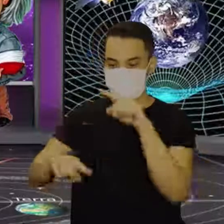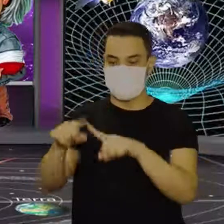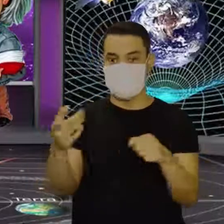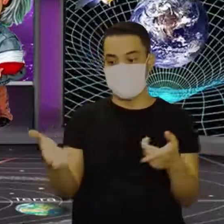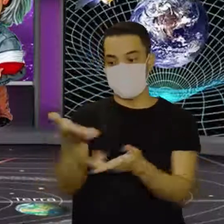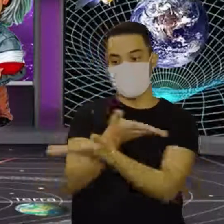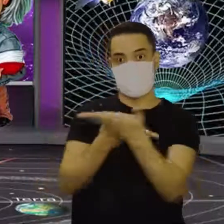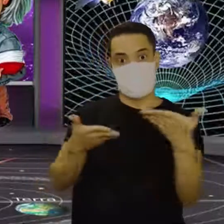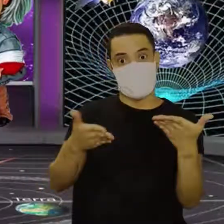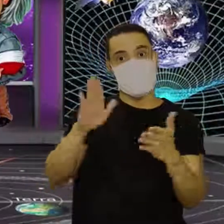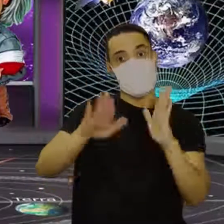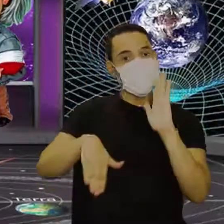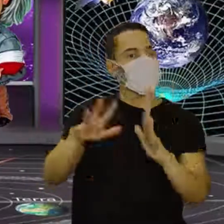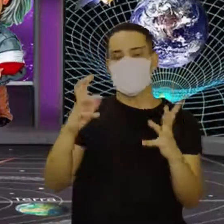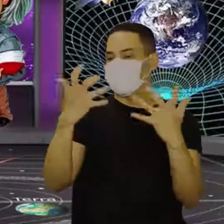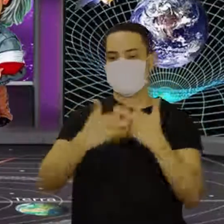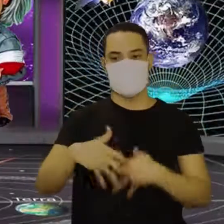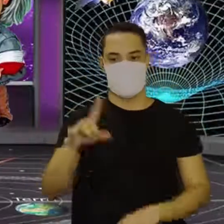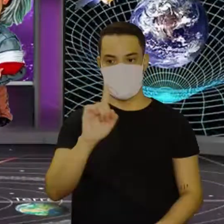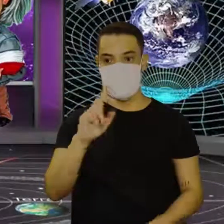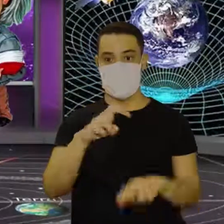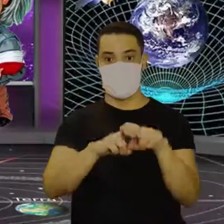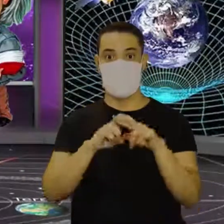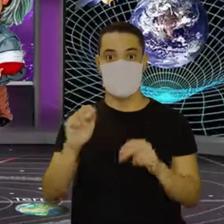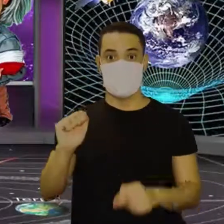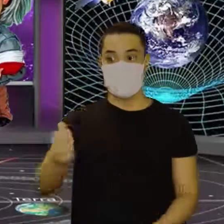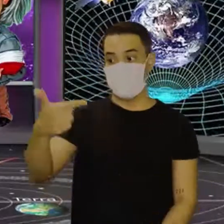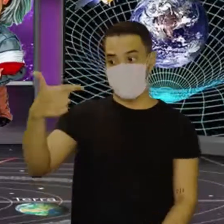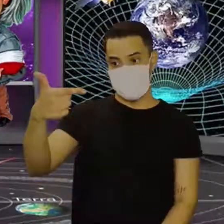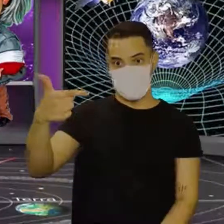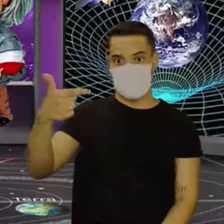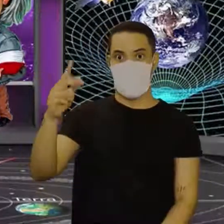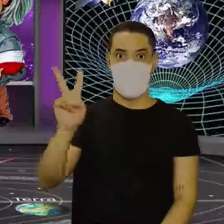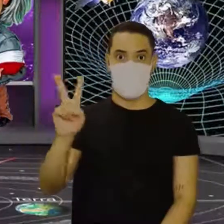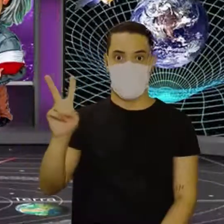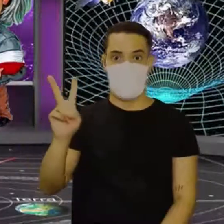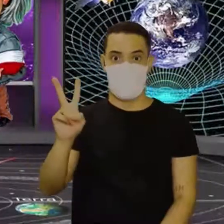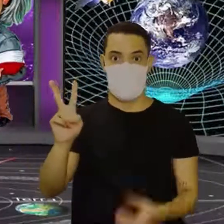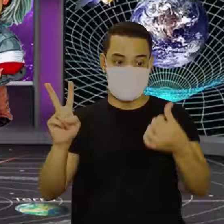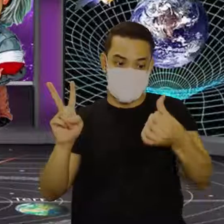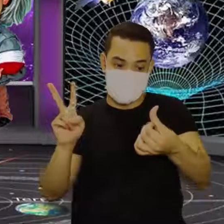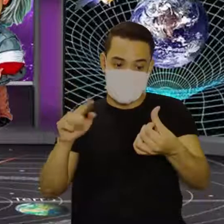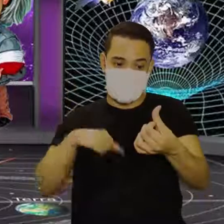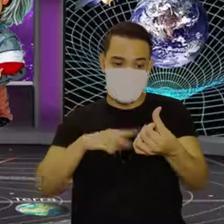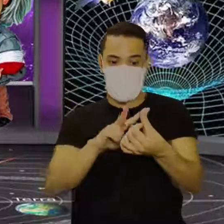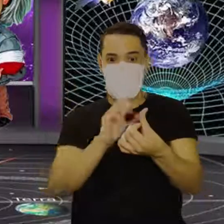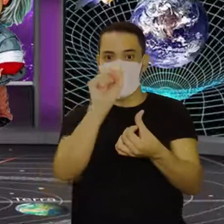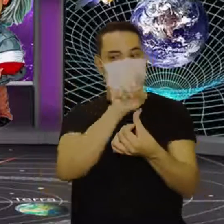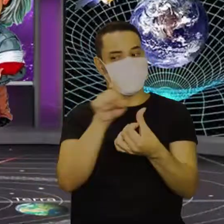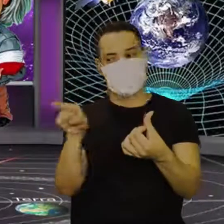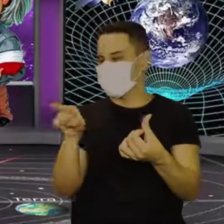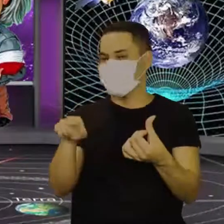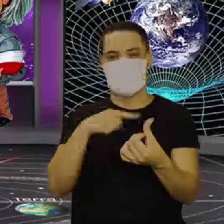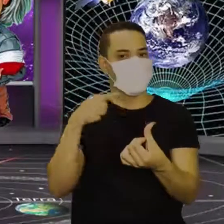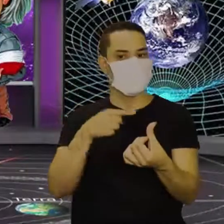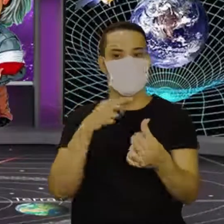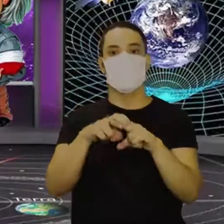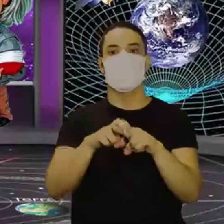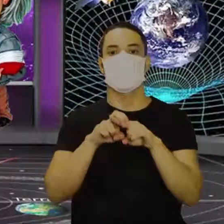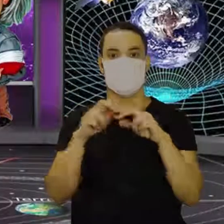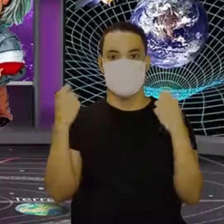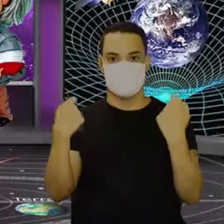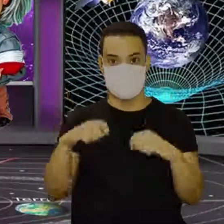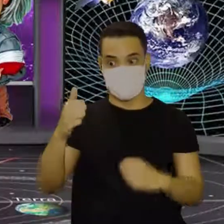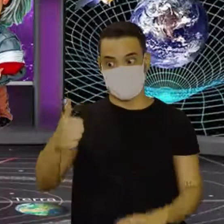não vai funcionar. Se você precisa de uma de 12, você colocar uma de 6 vai forçar muito e não vai aguentar. O ideal é que seja